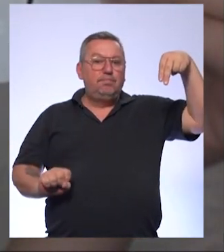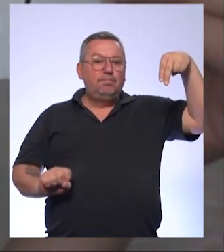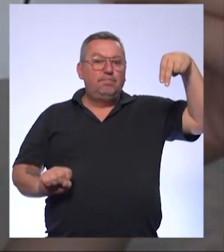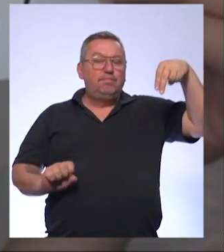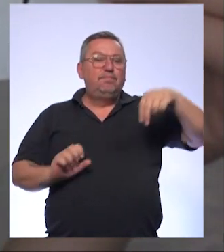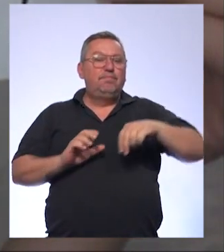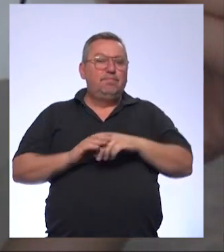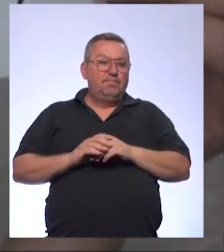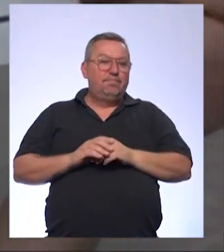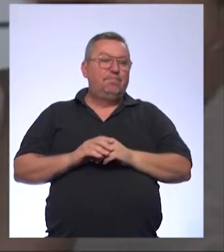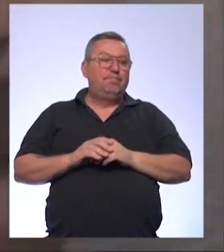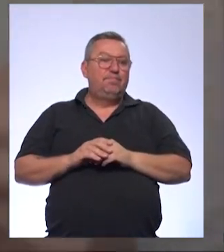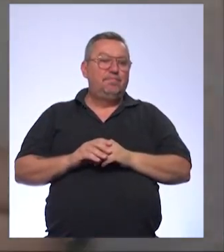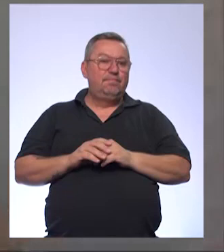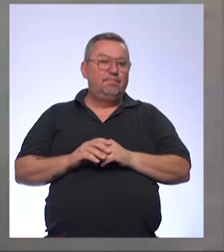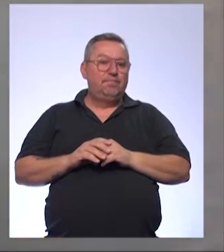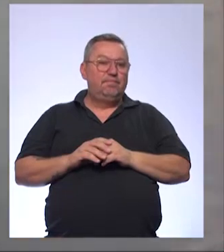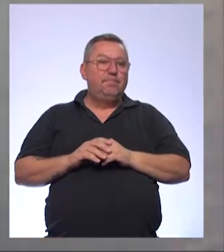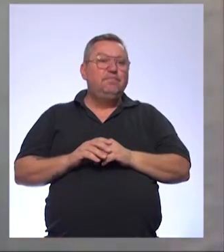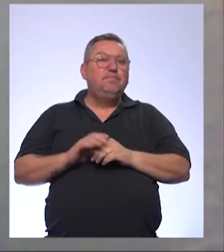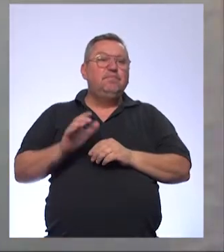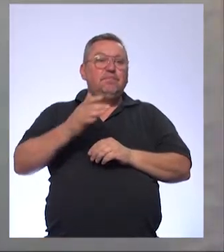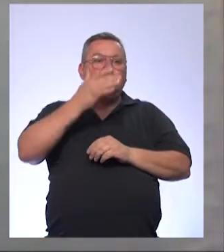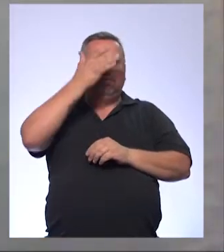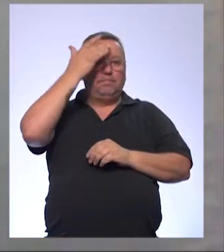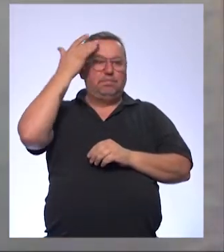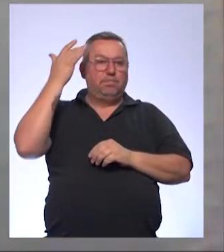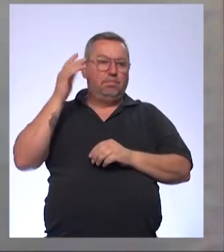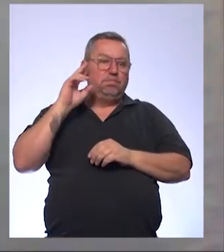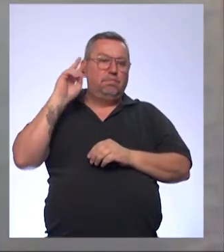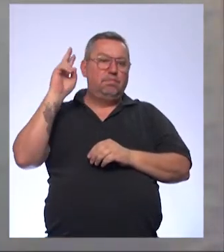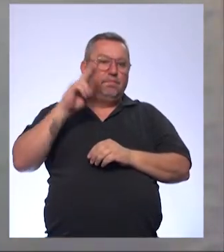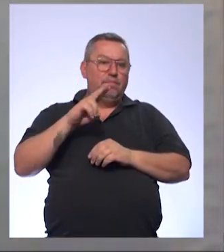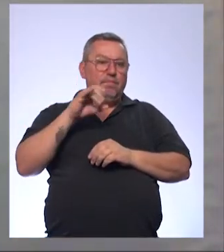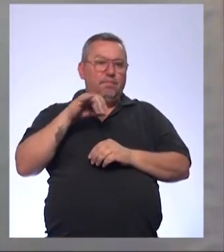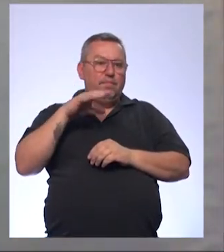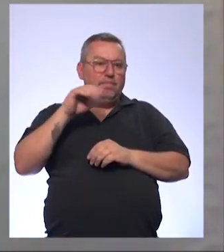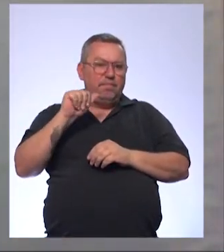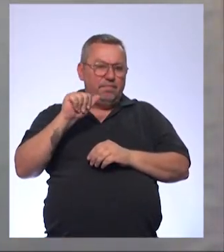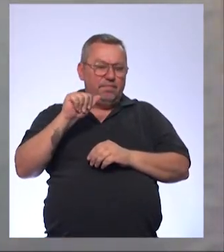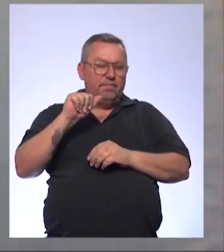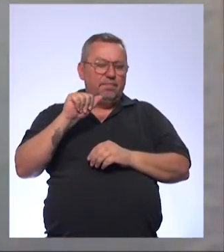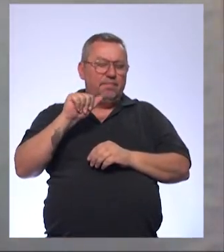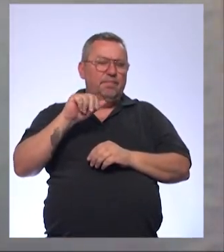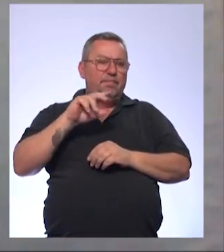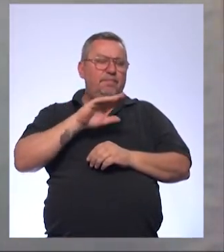Sul, Judá. Pessoal, a cisma hebraica enfraqueceu